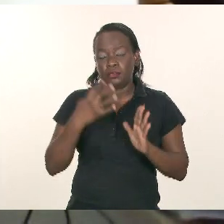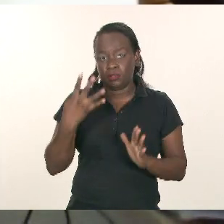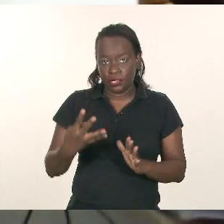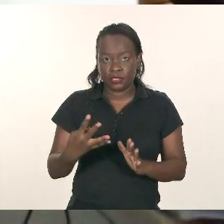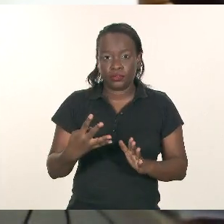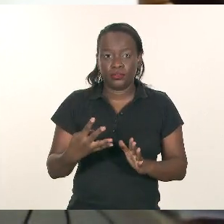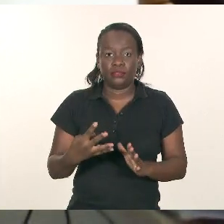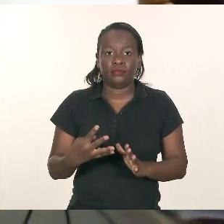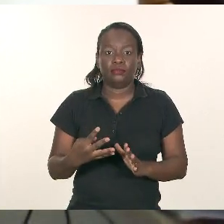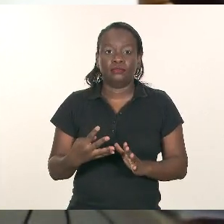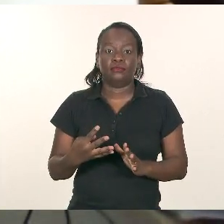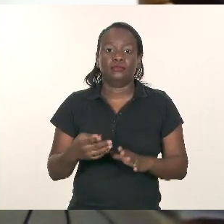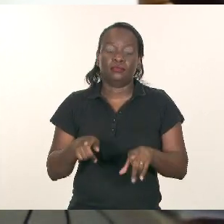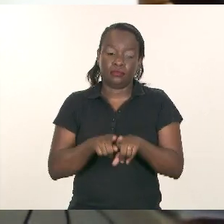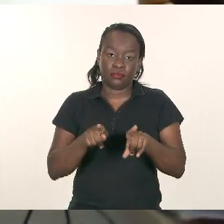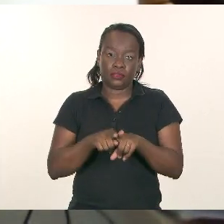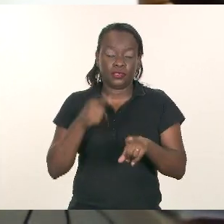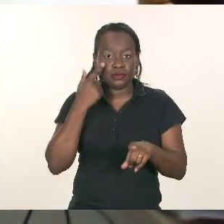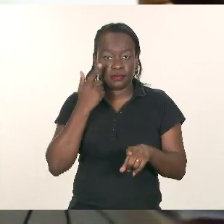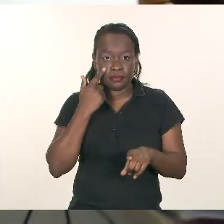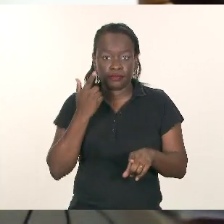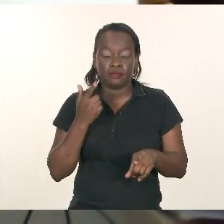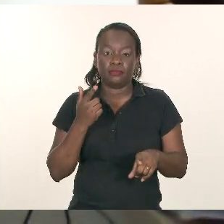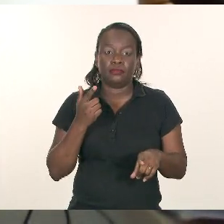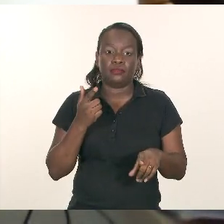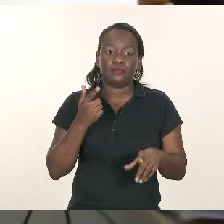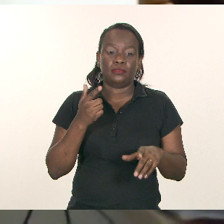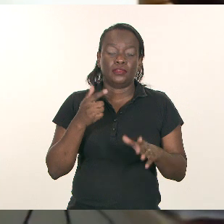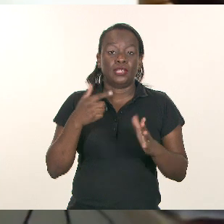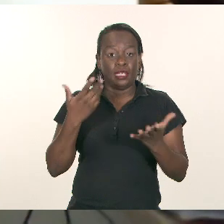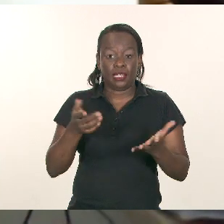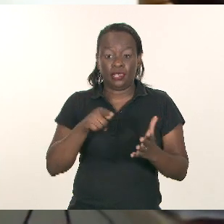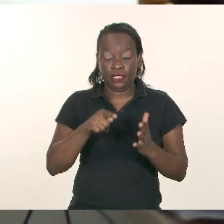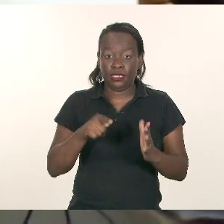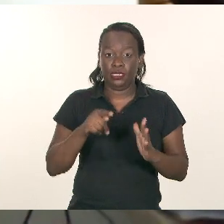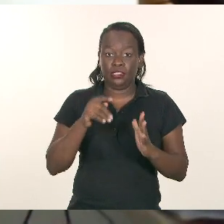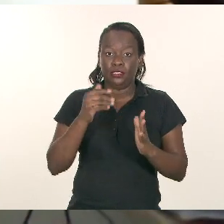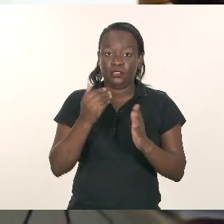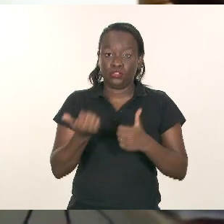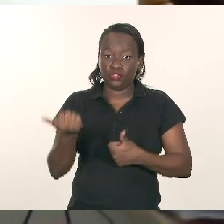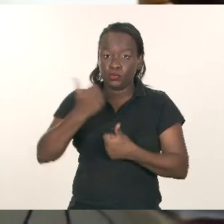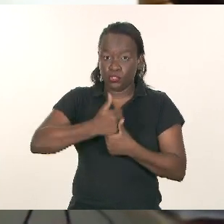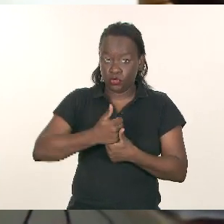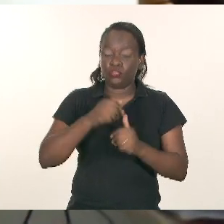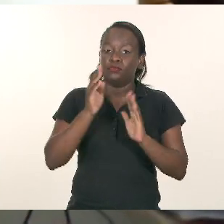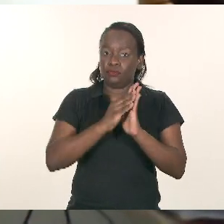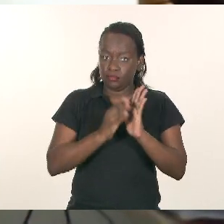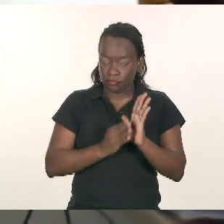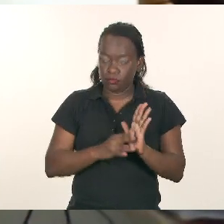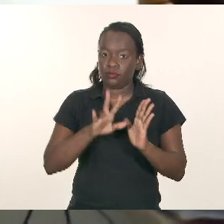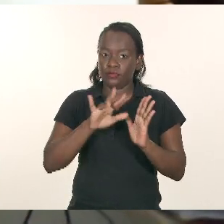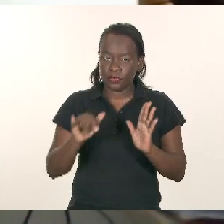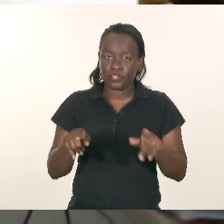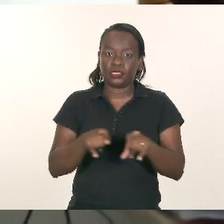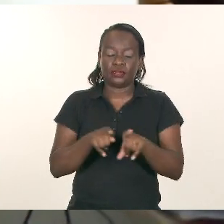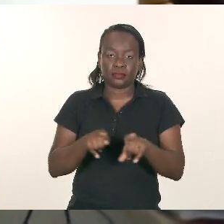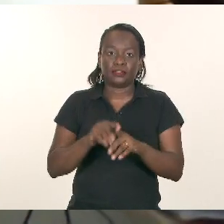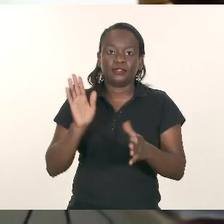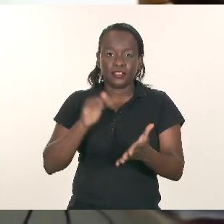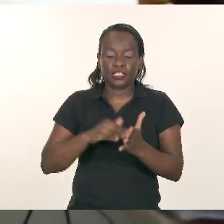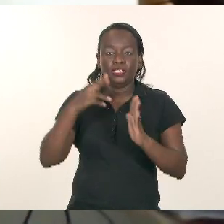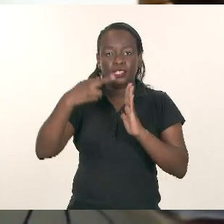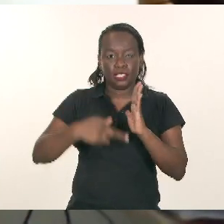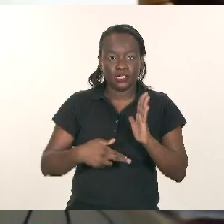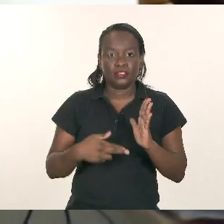4. Vamos considerá-la no substitutivo e dando forma à final